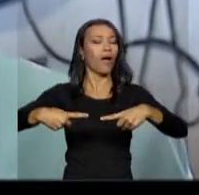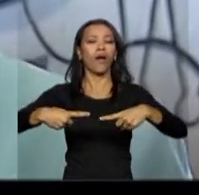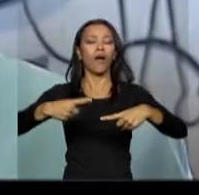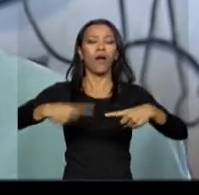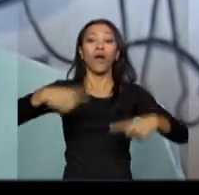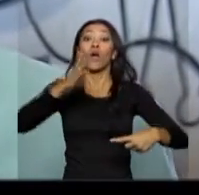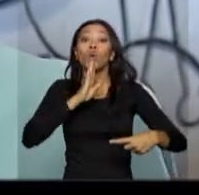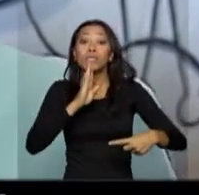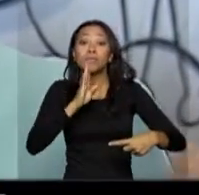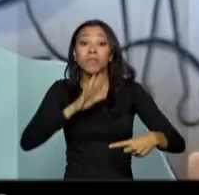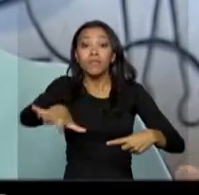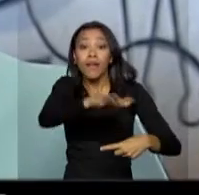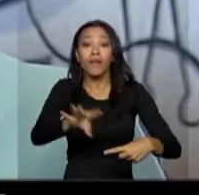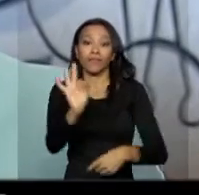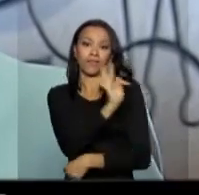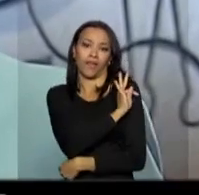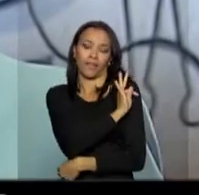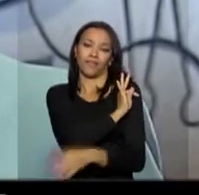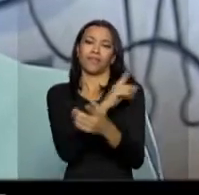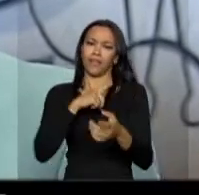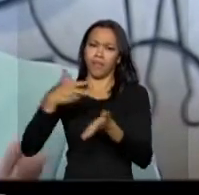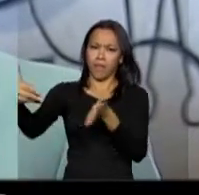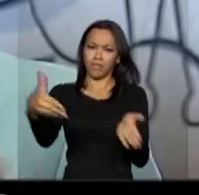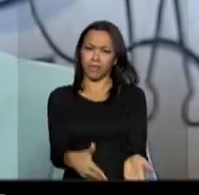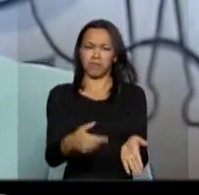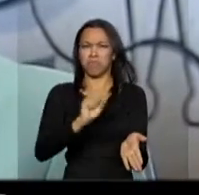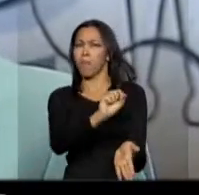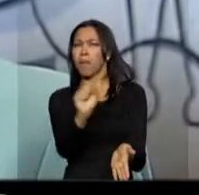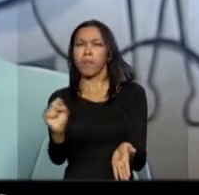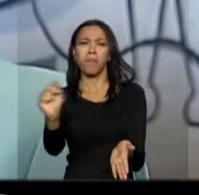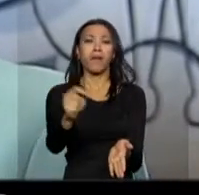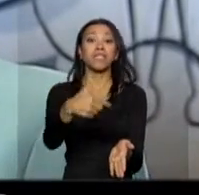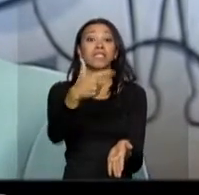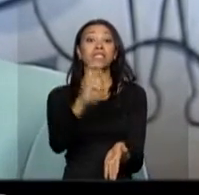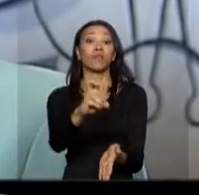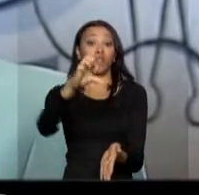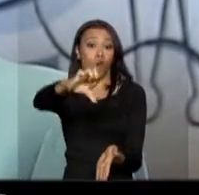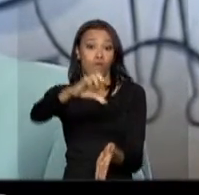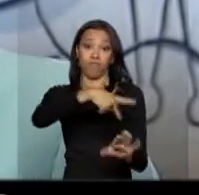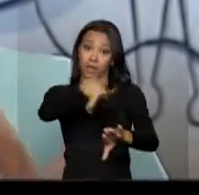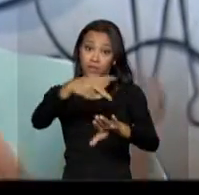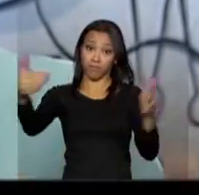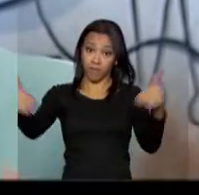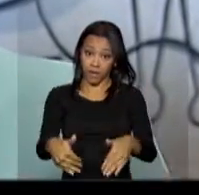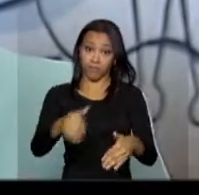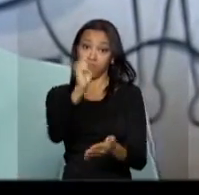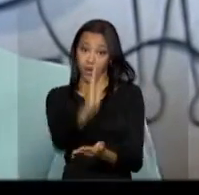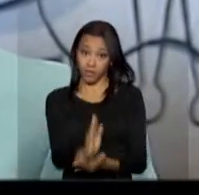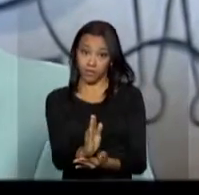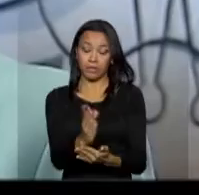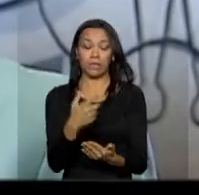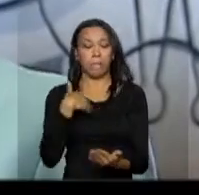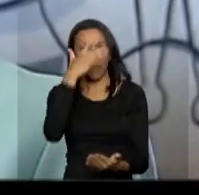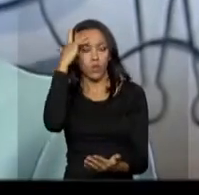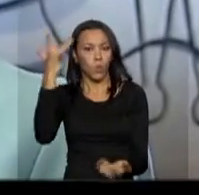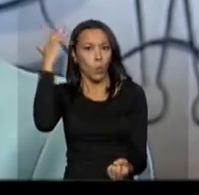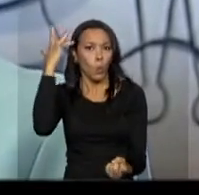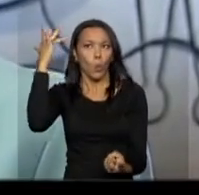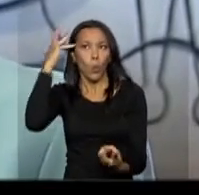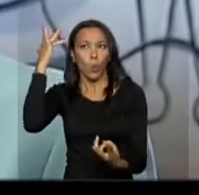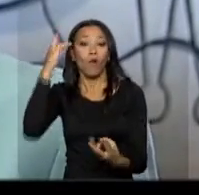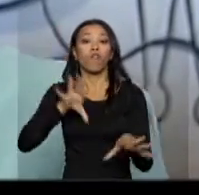Conhecimento Técnico, que contou com a participação de mais de 59 países. Pesos pesados em